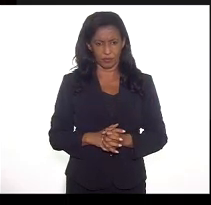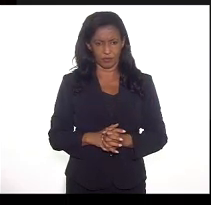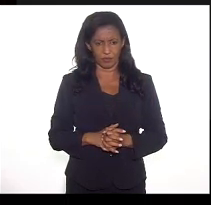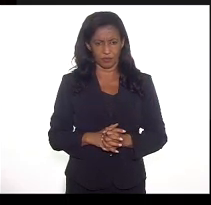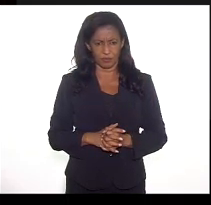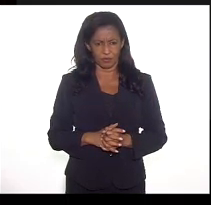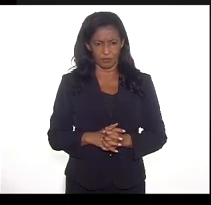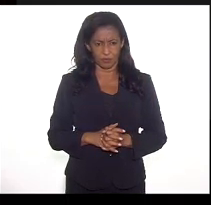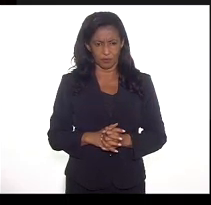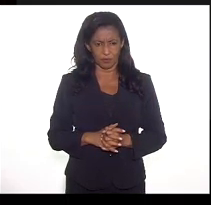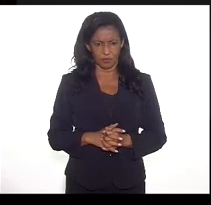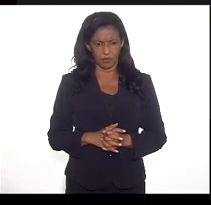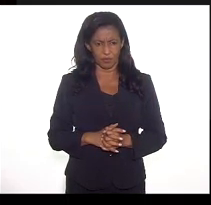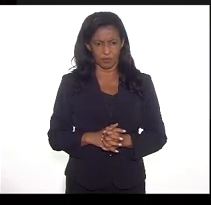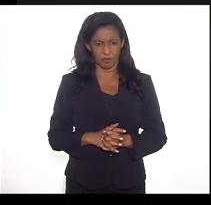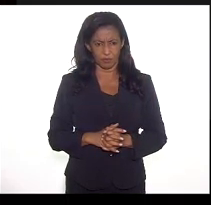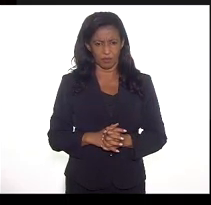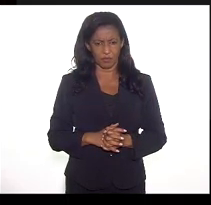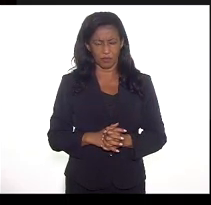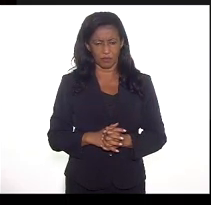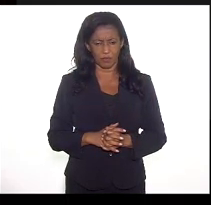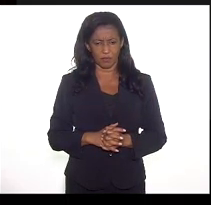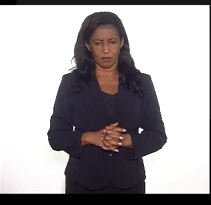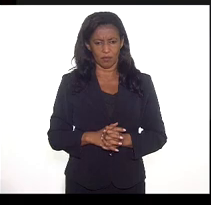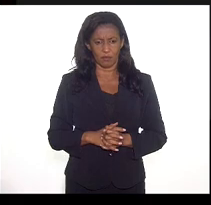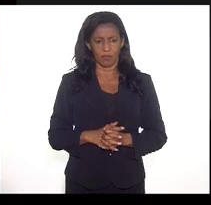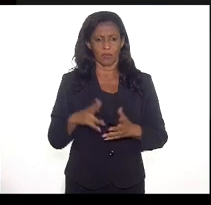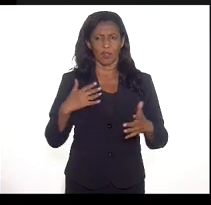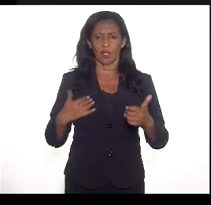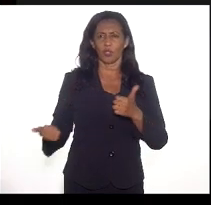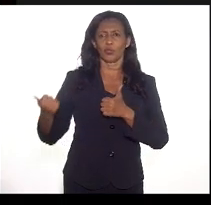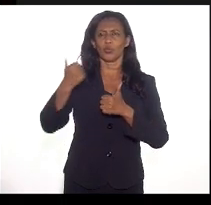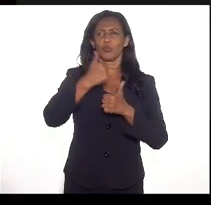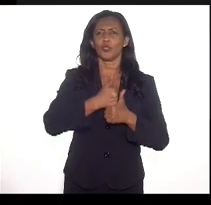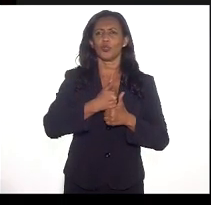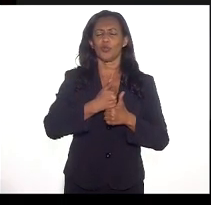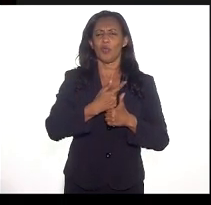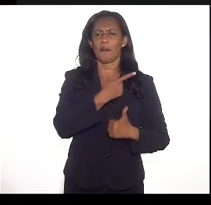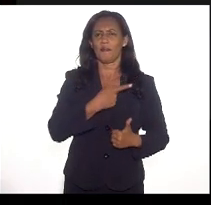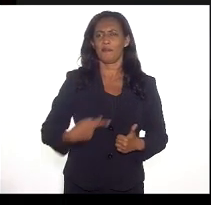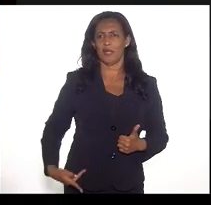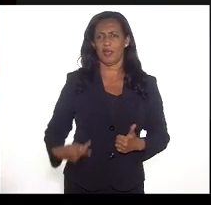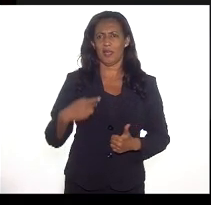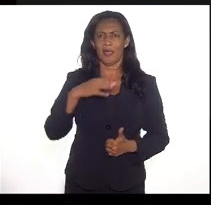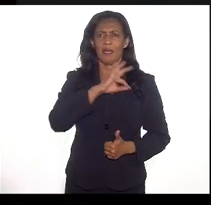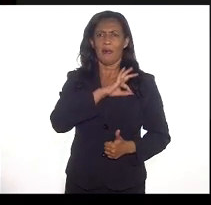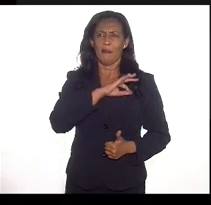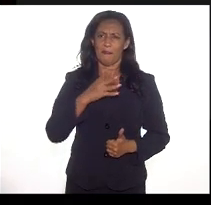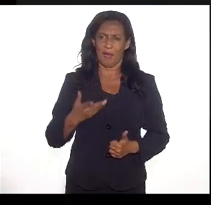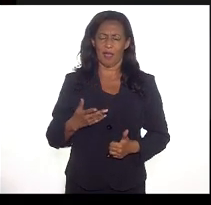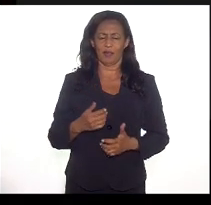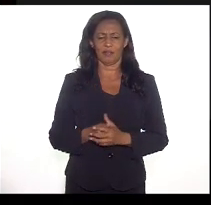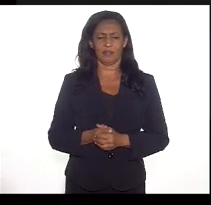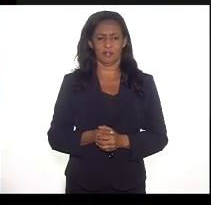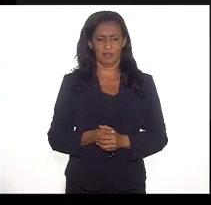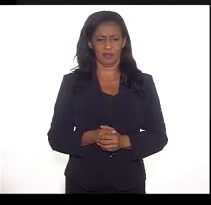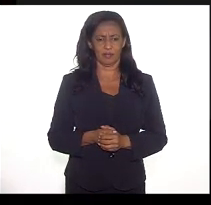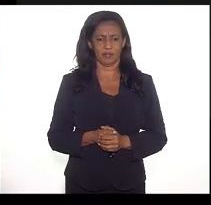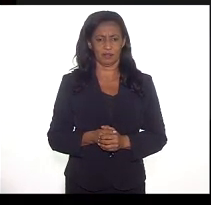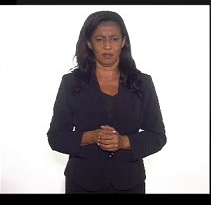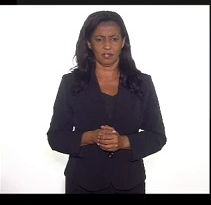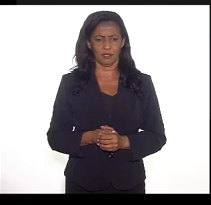gentileza, passar a presidência para a deputada Marta Rocha, que são os três inscritos, deputado. Deputado Luiz Paulo, Leomar Coelho e Valdec. Tenho a gentileza